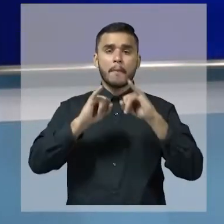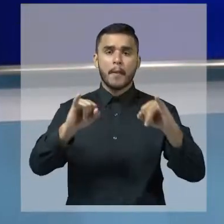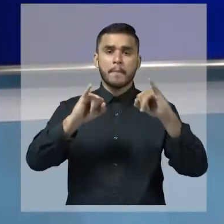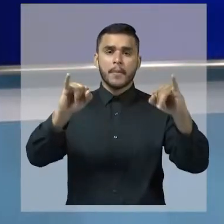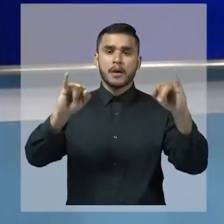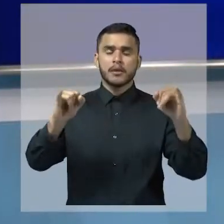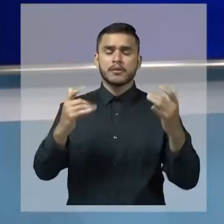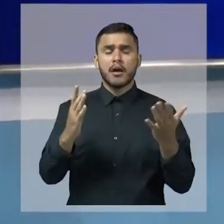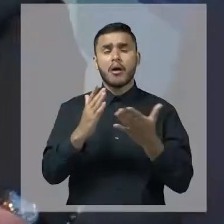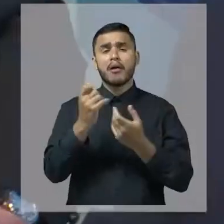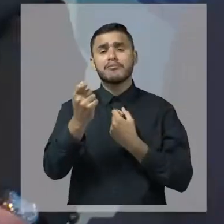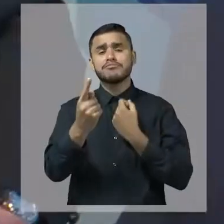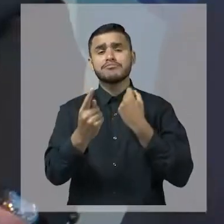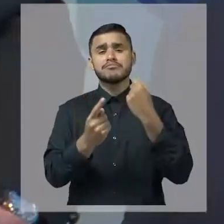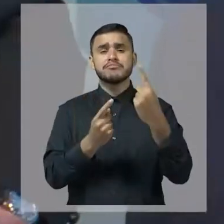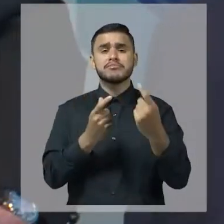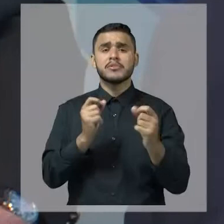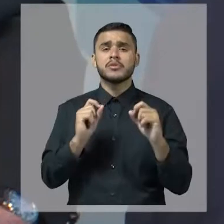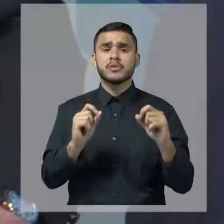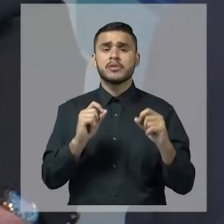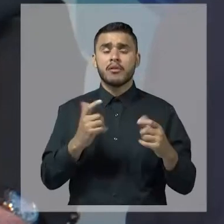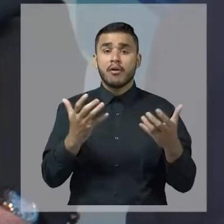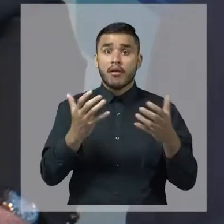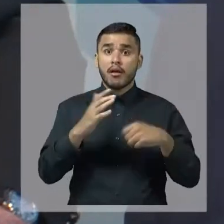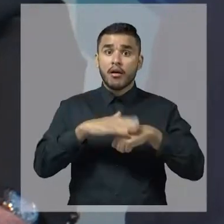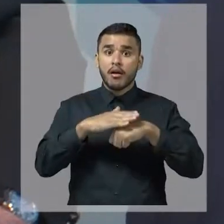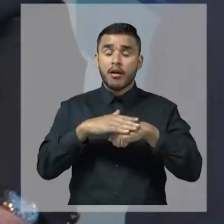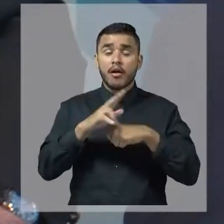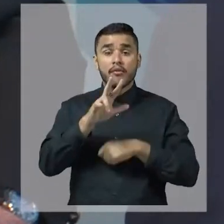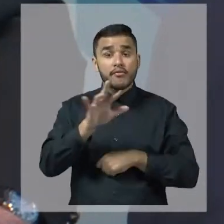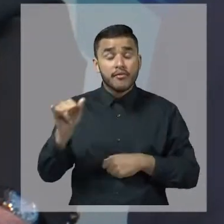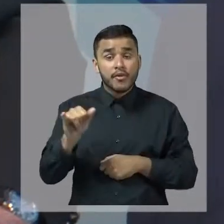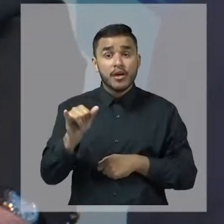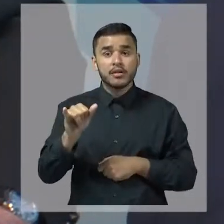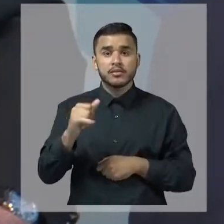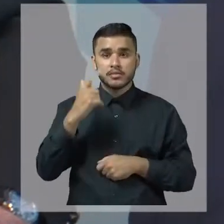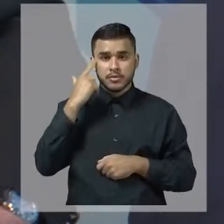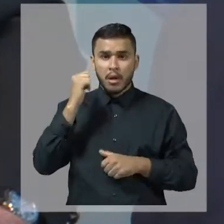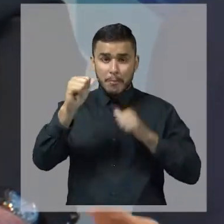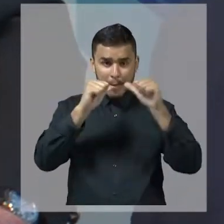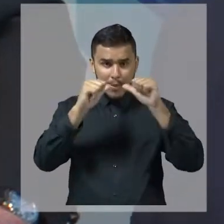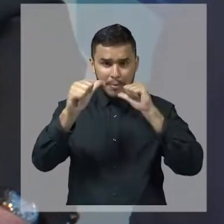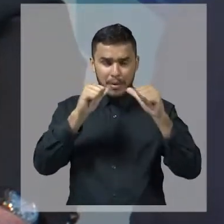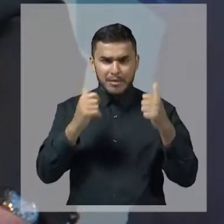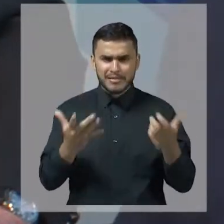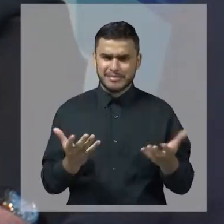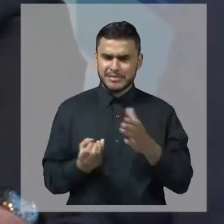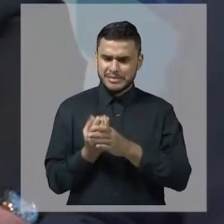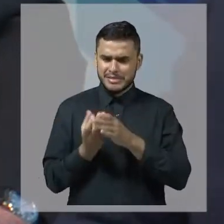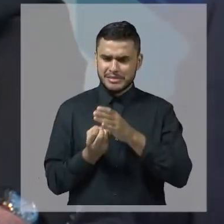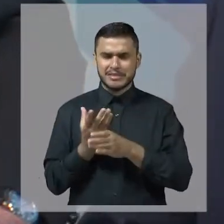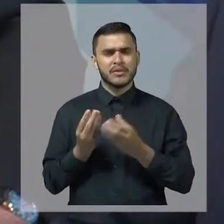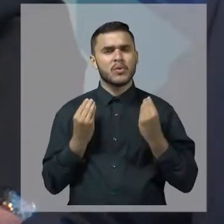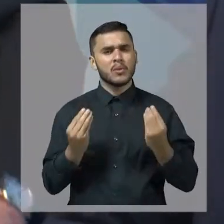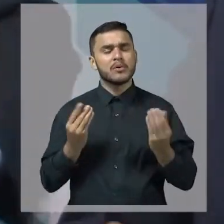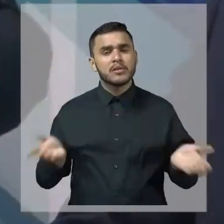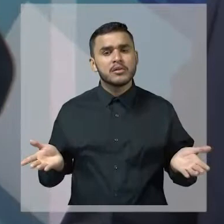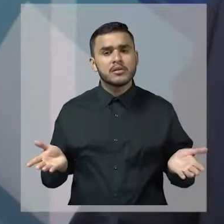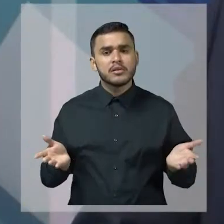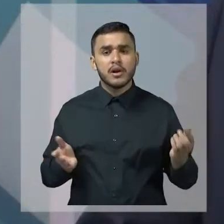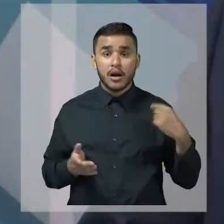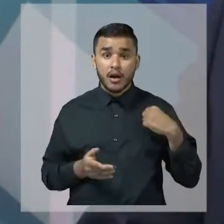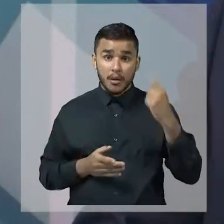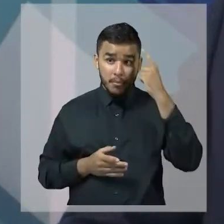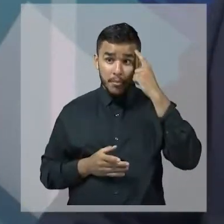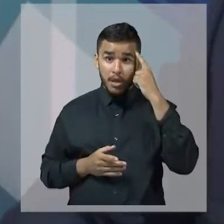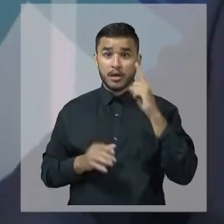propagandas intermitentes de consumo para estimulá-las ao consumo de bebida, de cerveja. Você não tem nada na